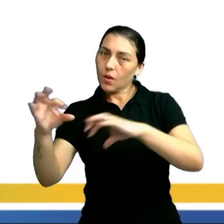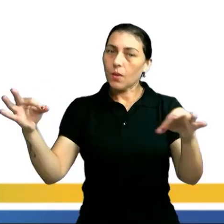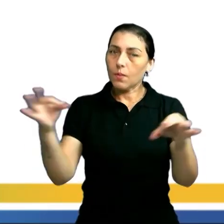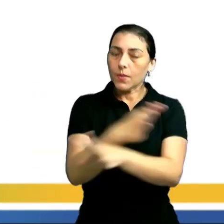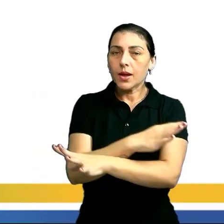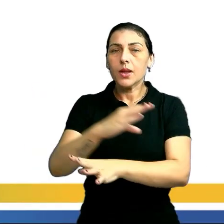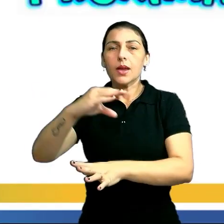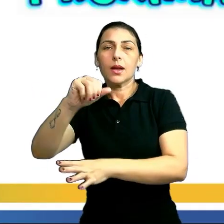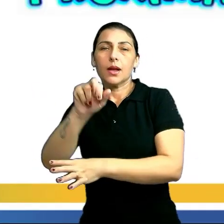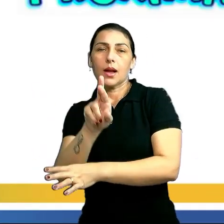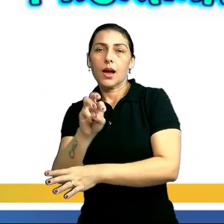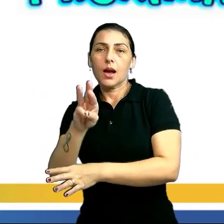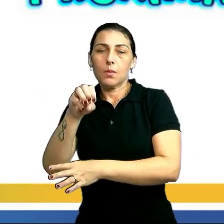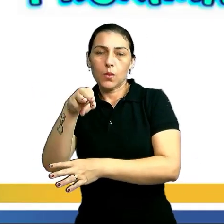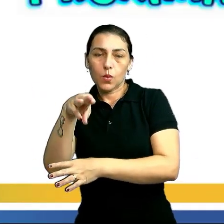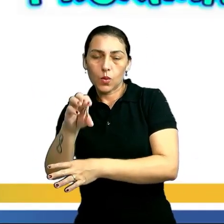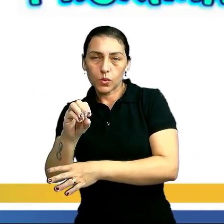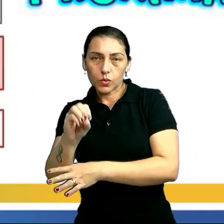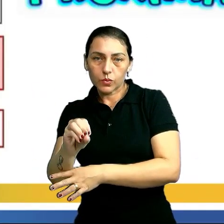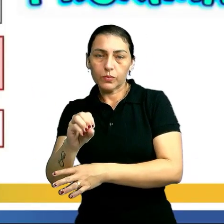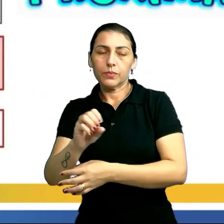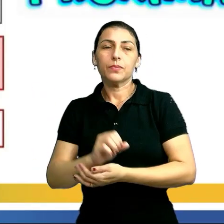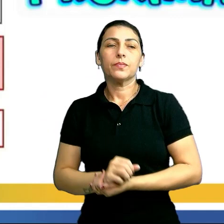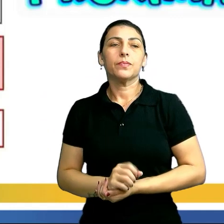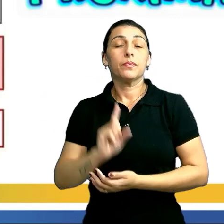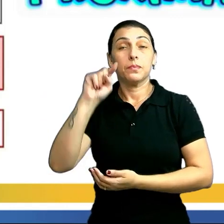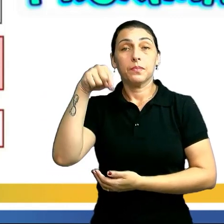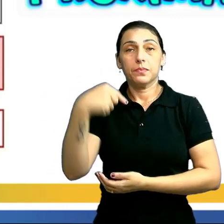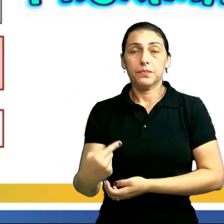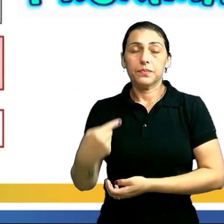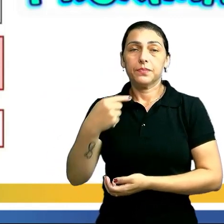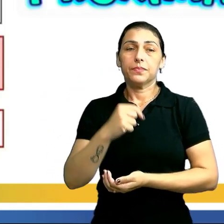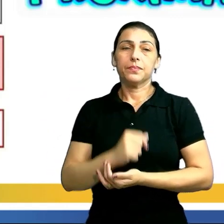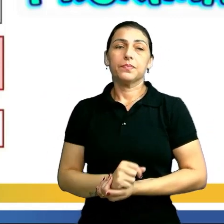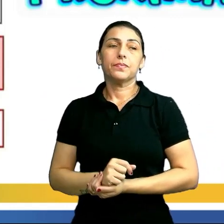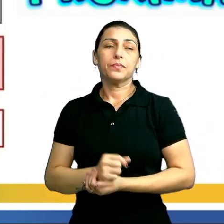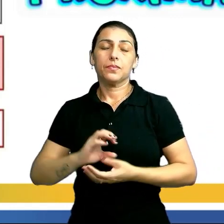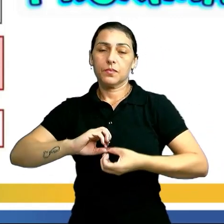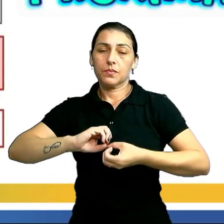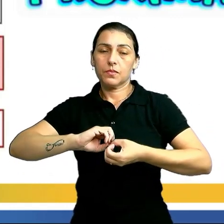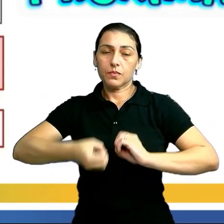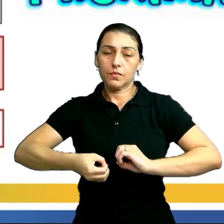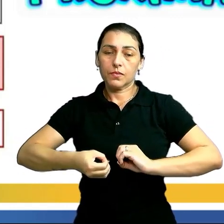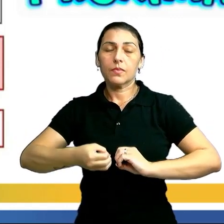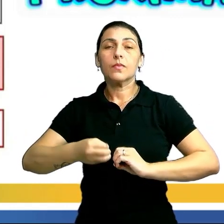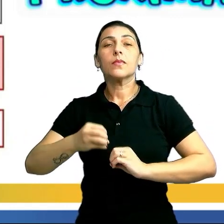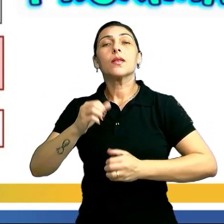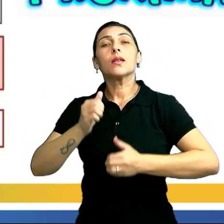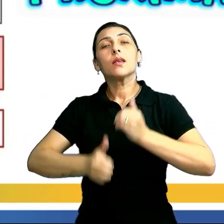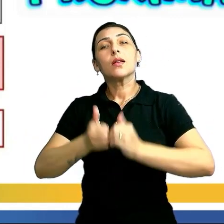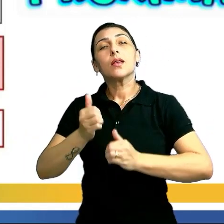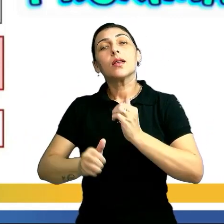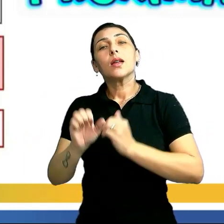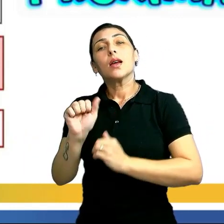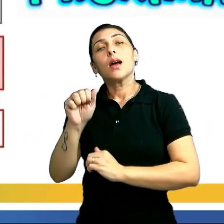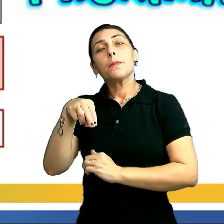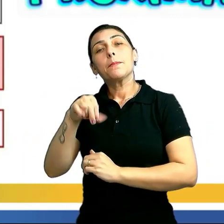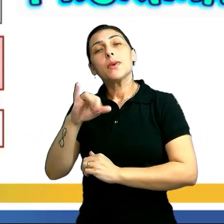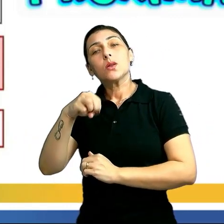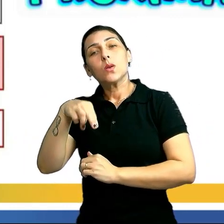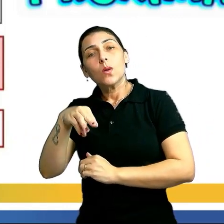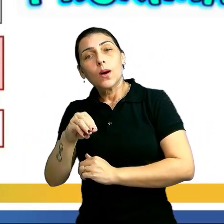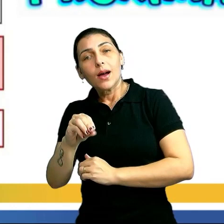Ok? Vamos adiante. Bioquímica é isso. Próxima. Bioquímica tem carboidratos, aminoácidos, proteínas,